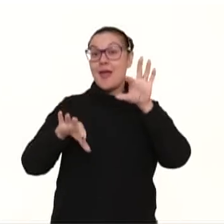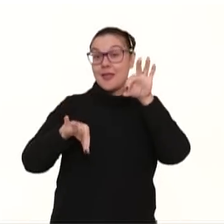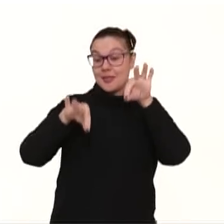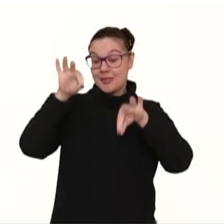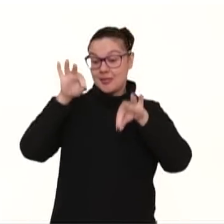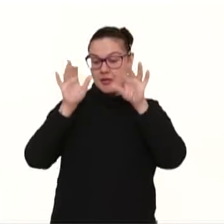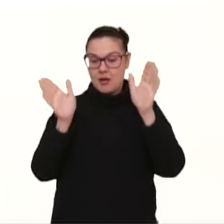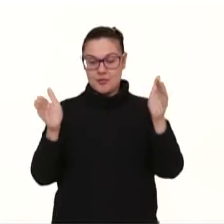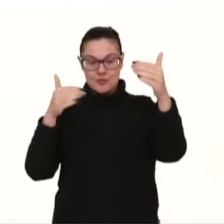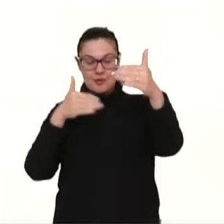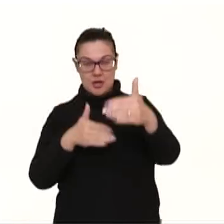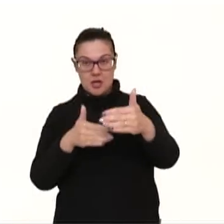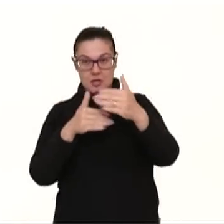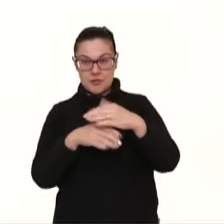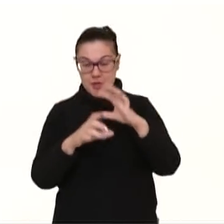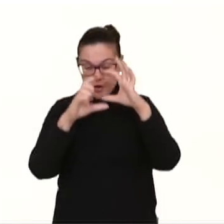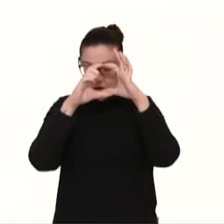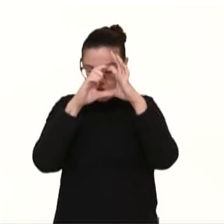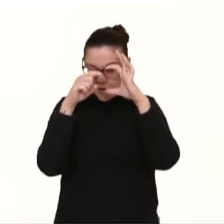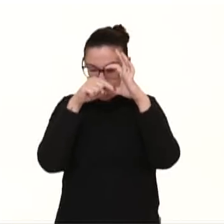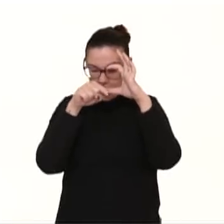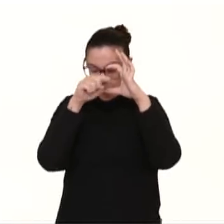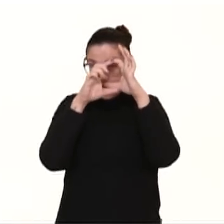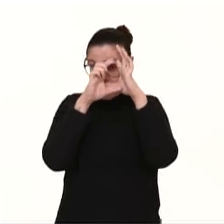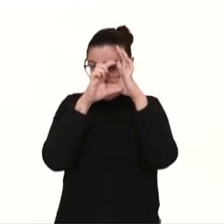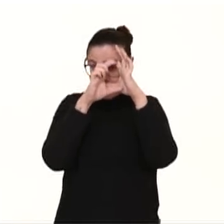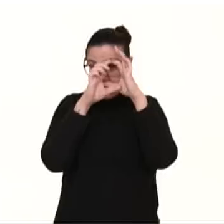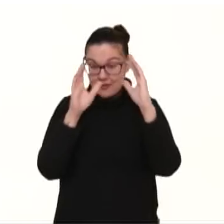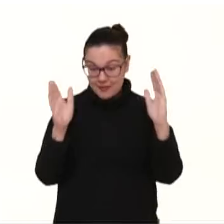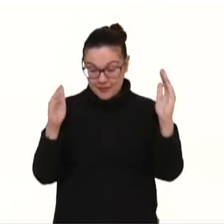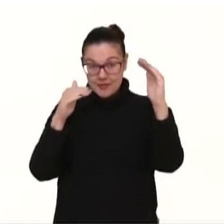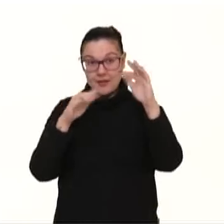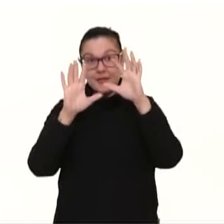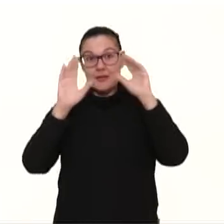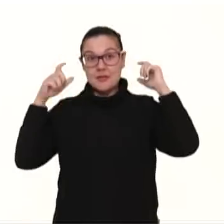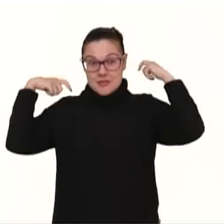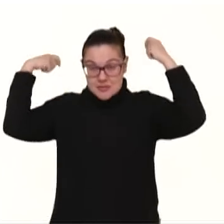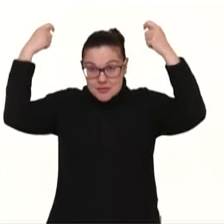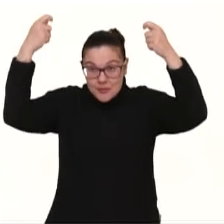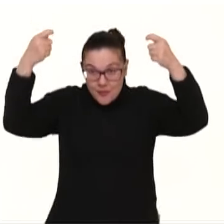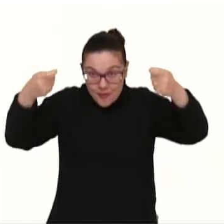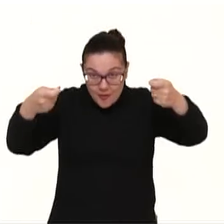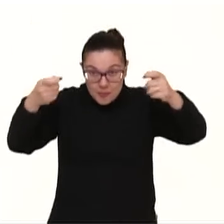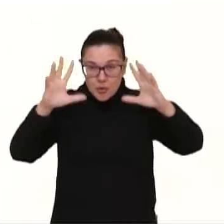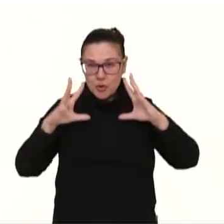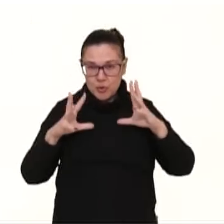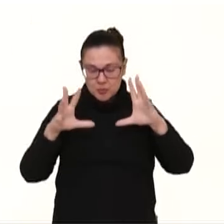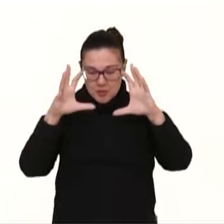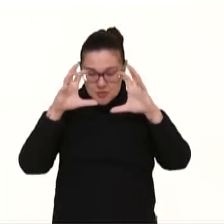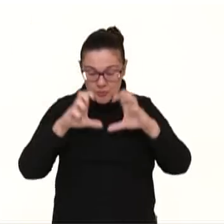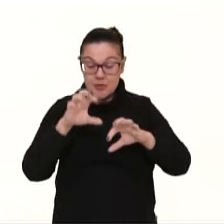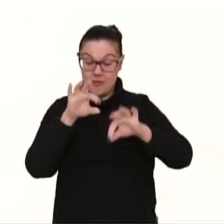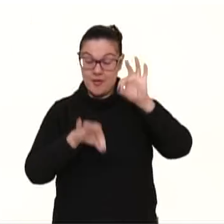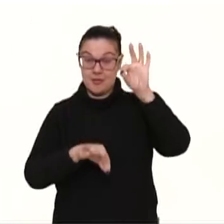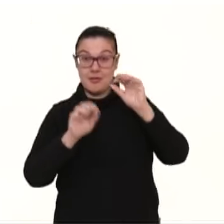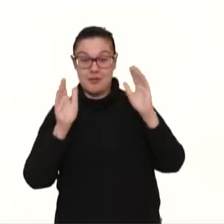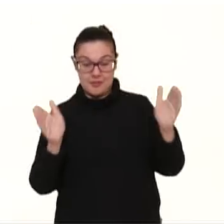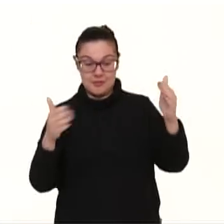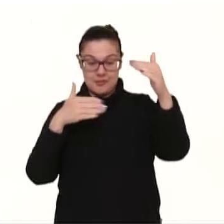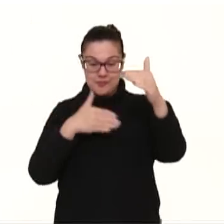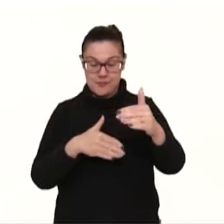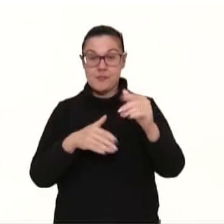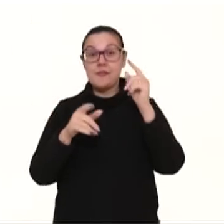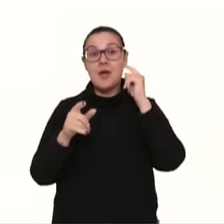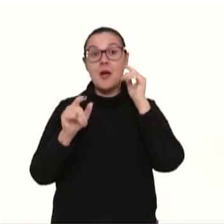é convidado para espiar por uma pequena abertura, né? Um tecido cobre a cabeça, deixando tudo mais escuro. Os personagens